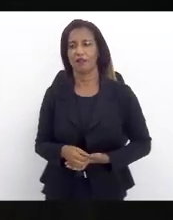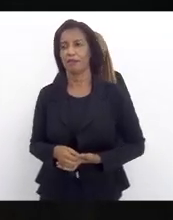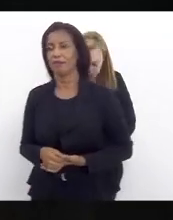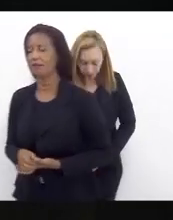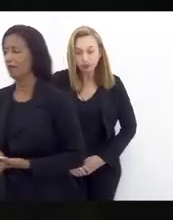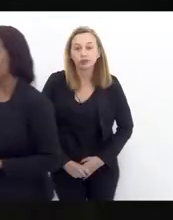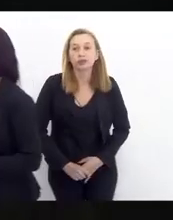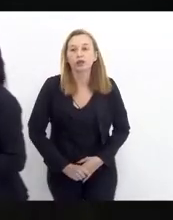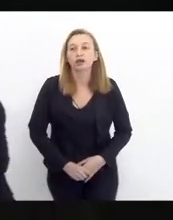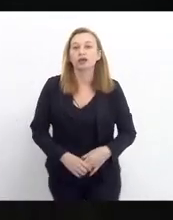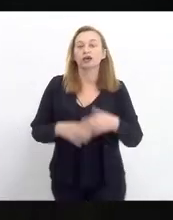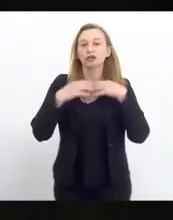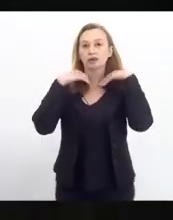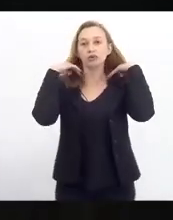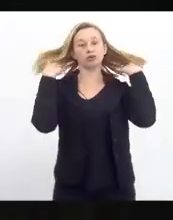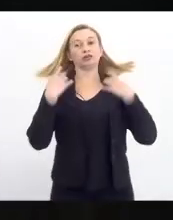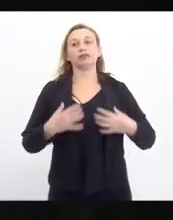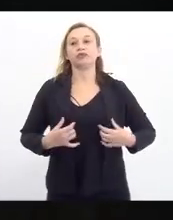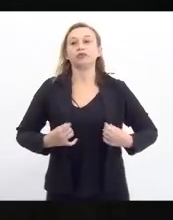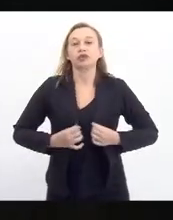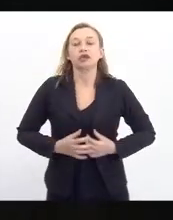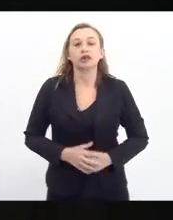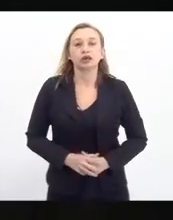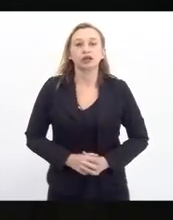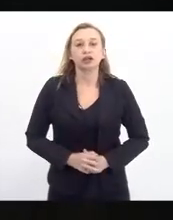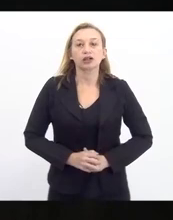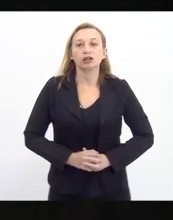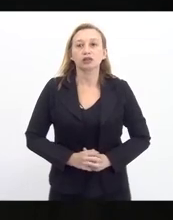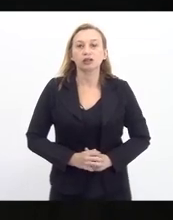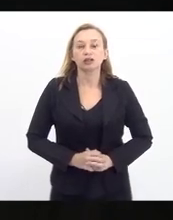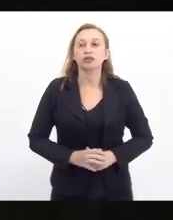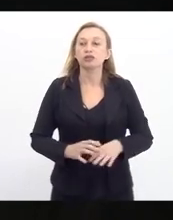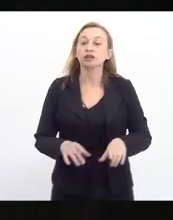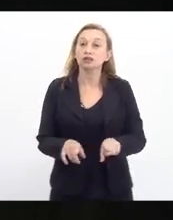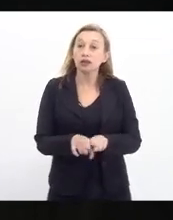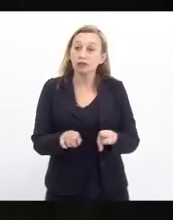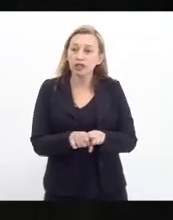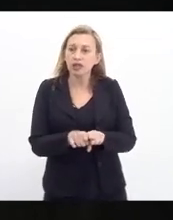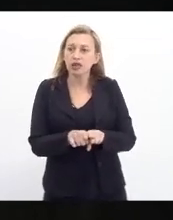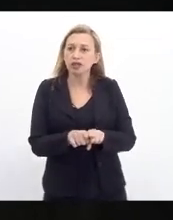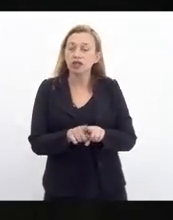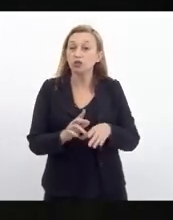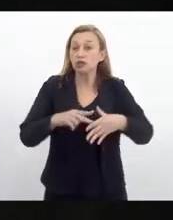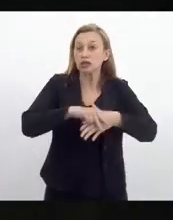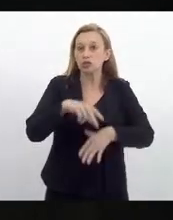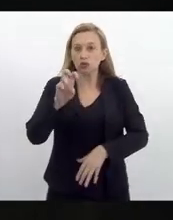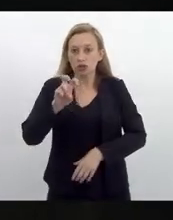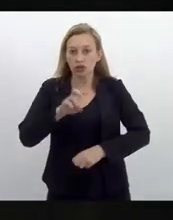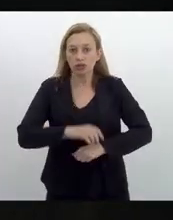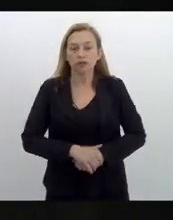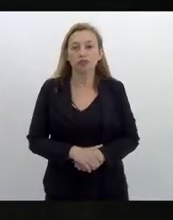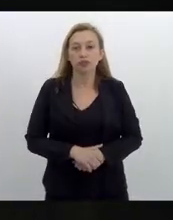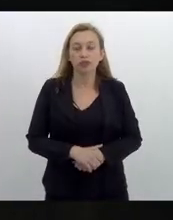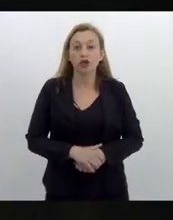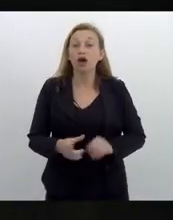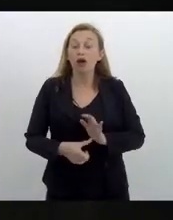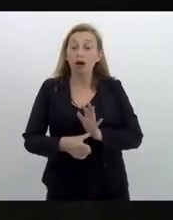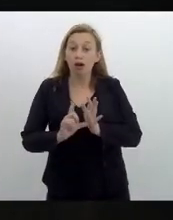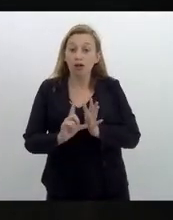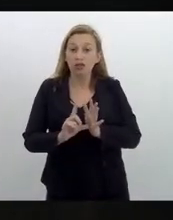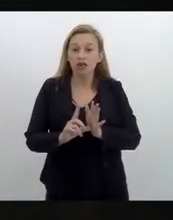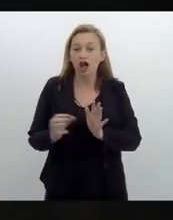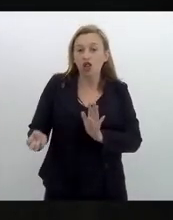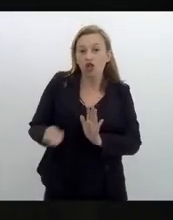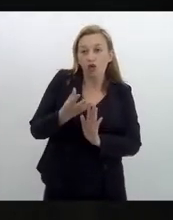E mais, as excepcionalidades, das excepcionalidades, também está no inciso 5º. Consoante a nova